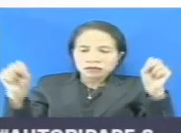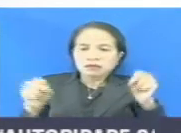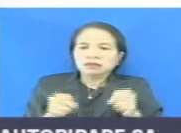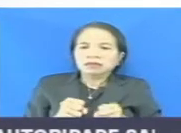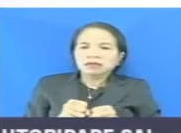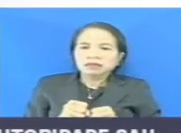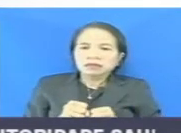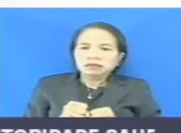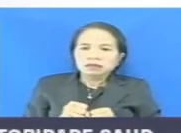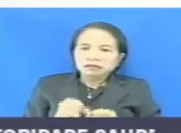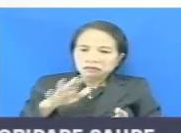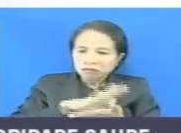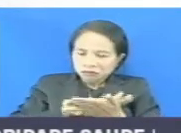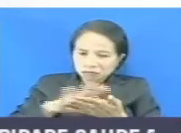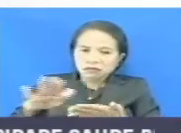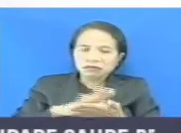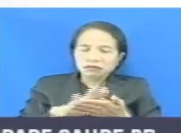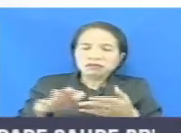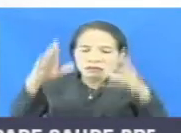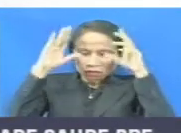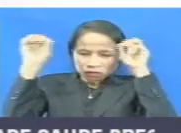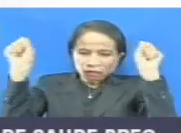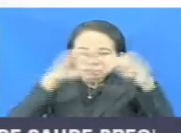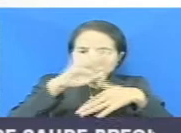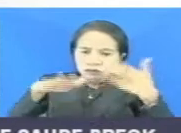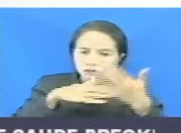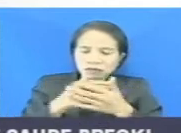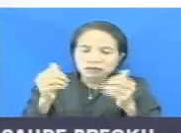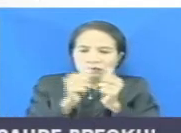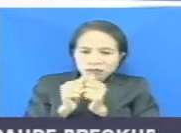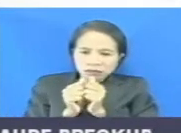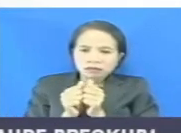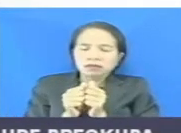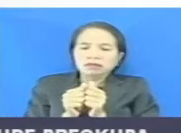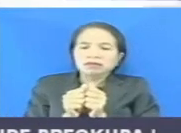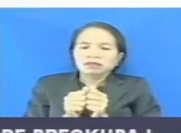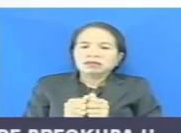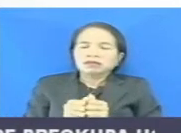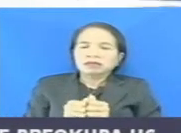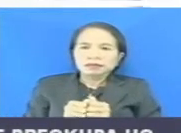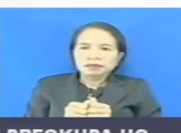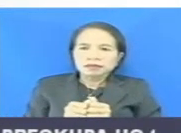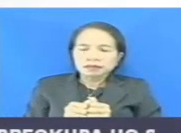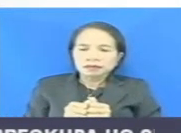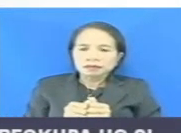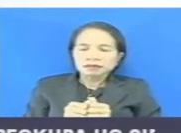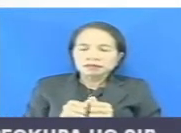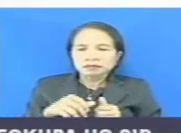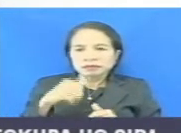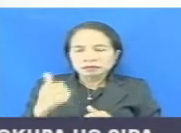da cleaner cleaner bato o presidente sirne hotu colabora hamutuk maka sanserne acontece seluk